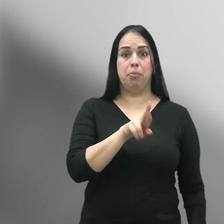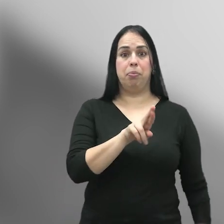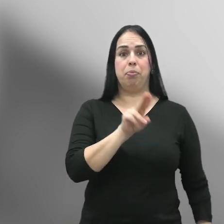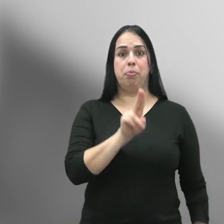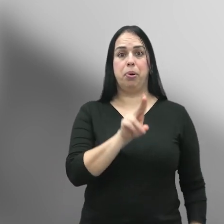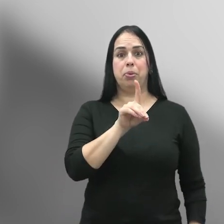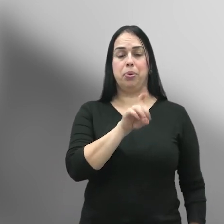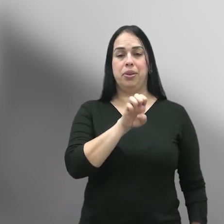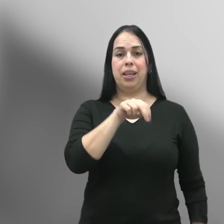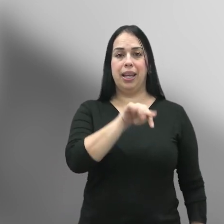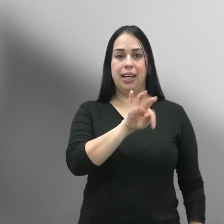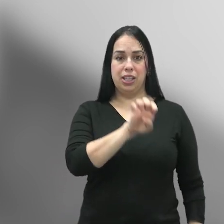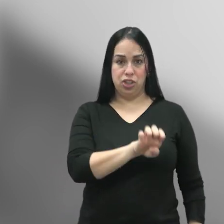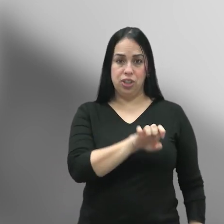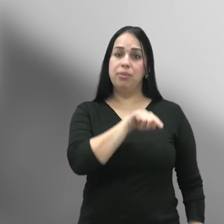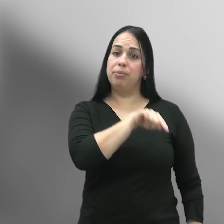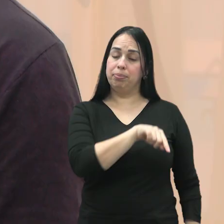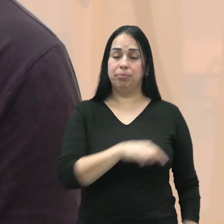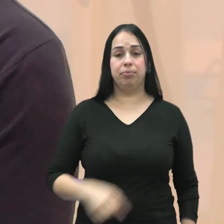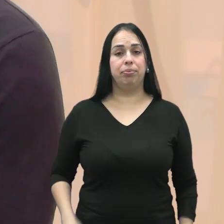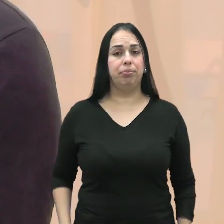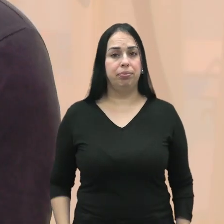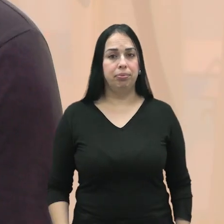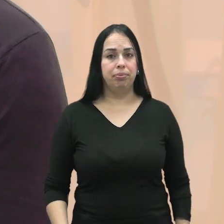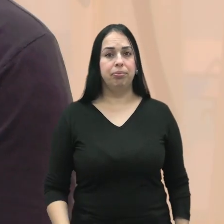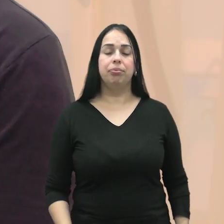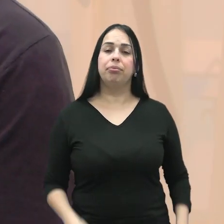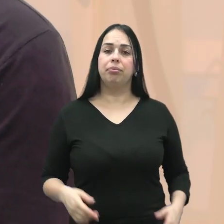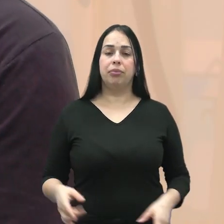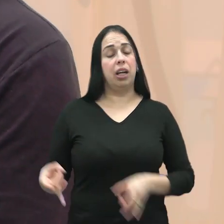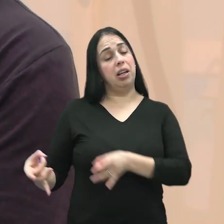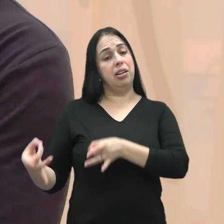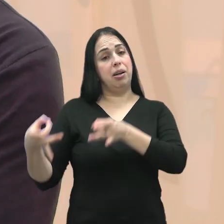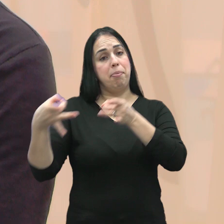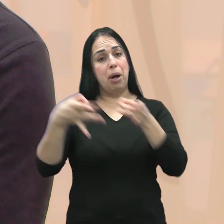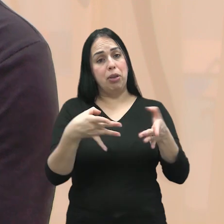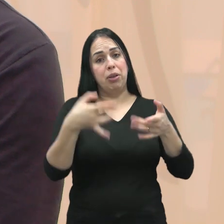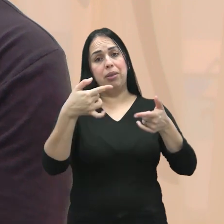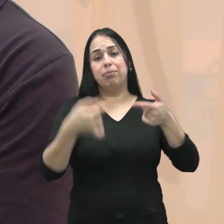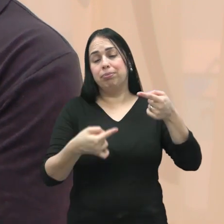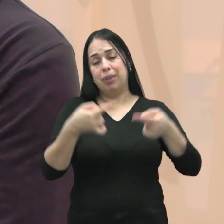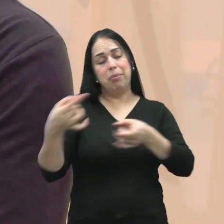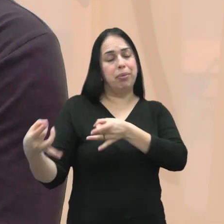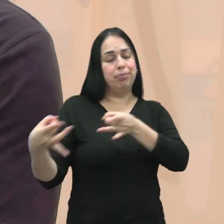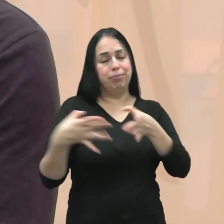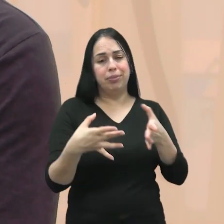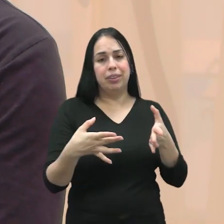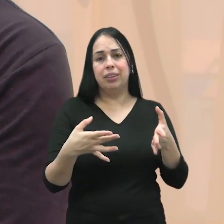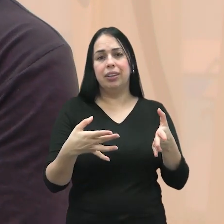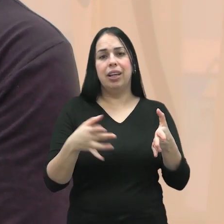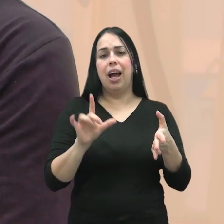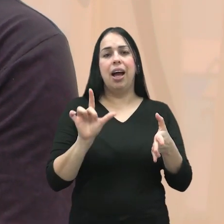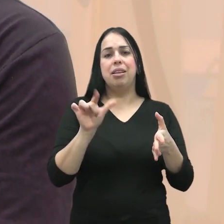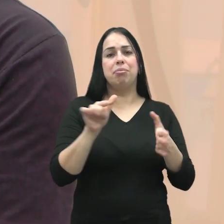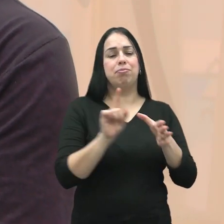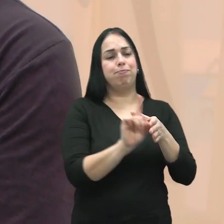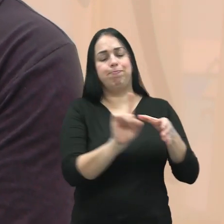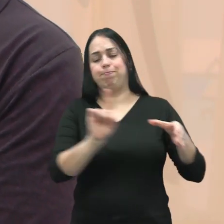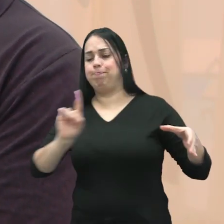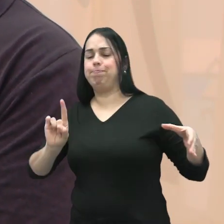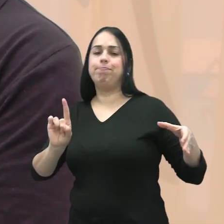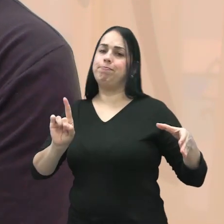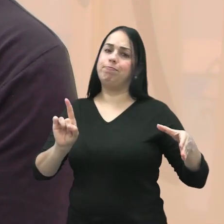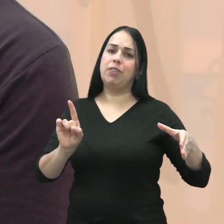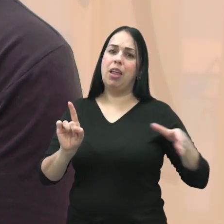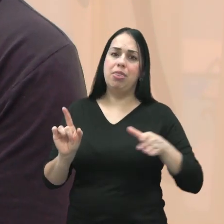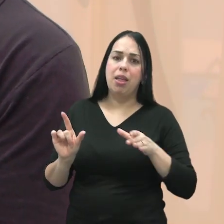primeiro presidente civil da história do Brasil. E ele sai da política e aparentemente não tem mais nenhuma participação